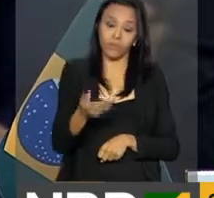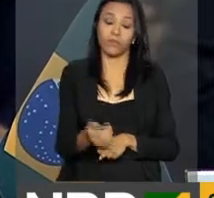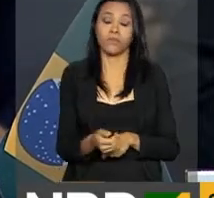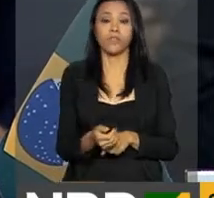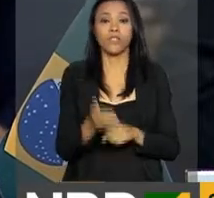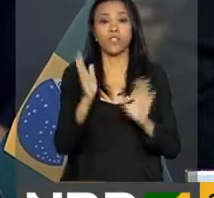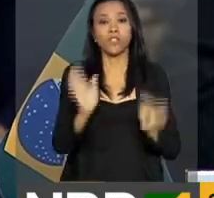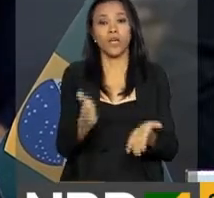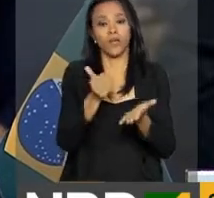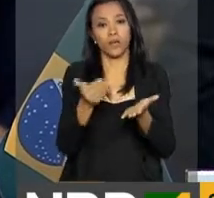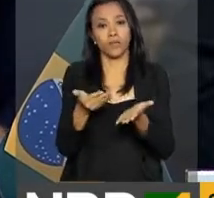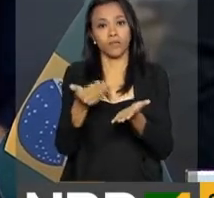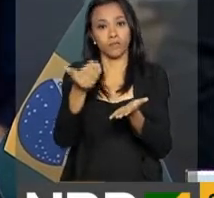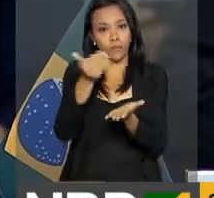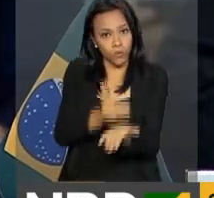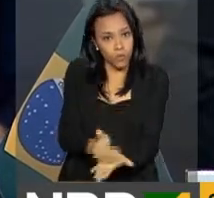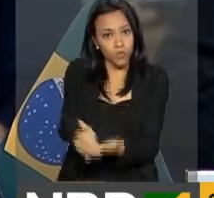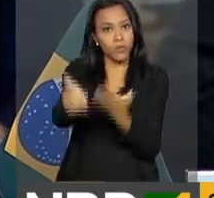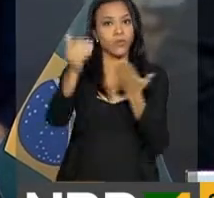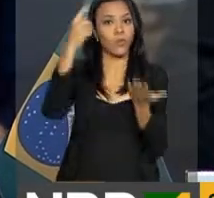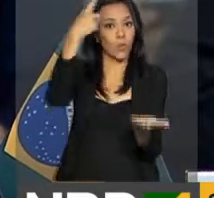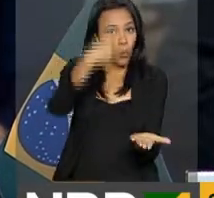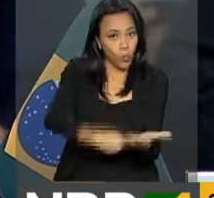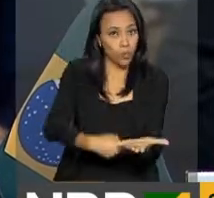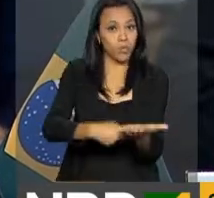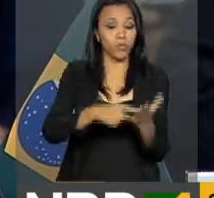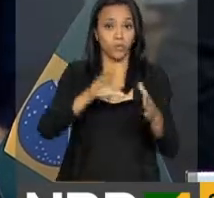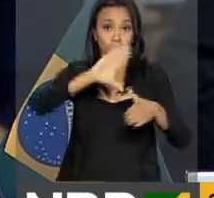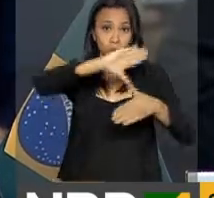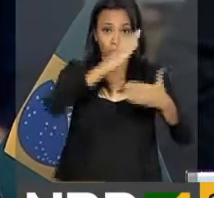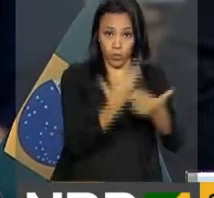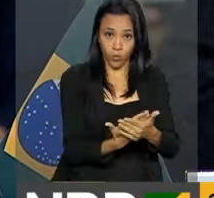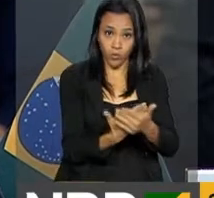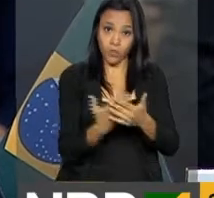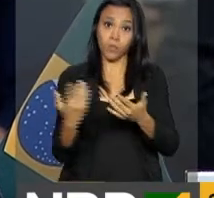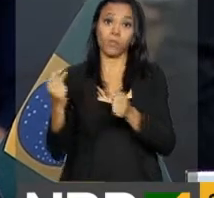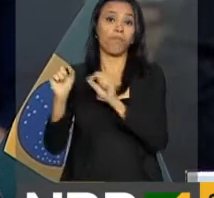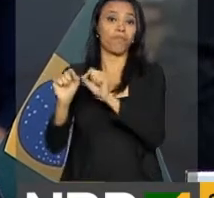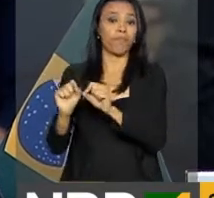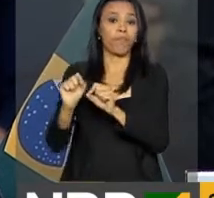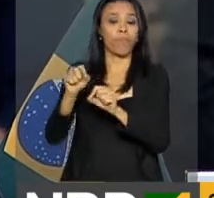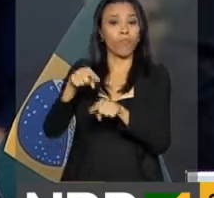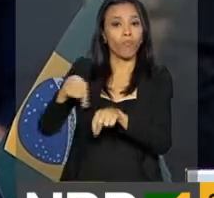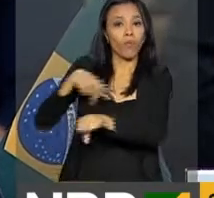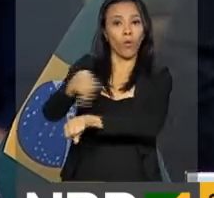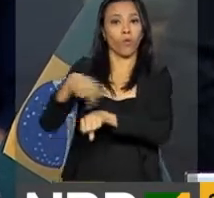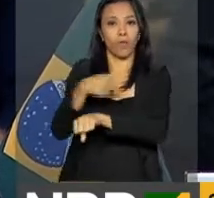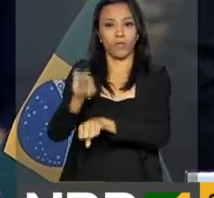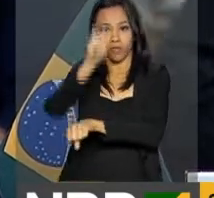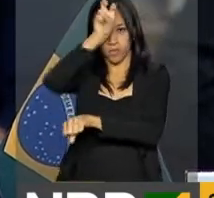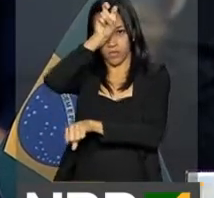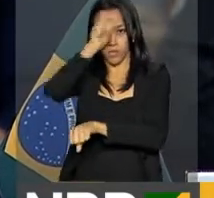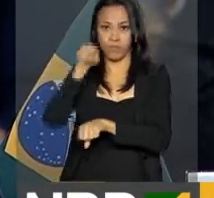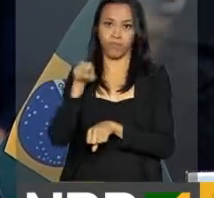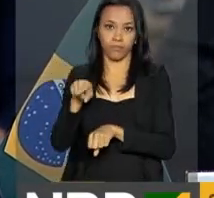vigor o acordo Mercosul-Egito já com fatores